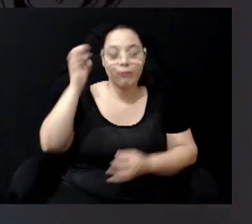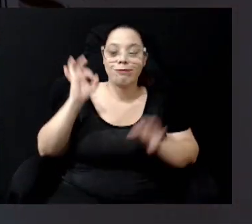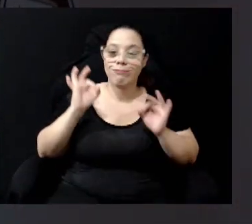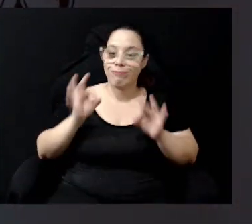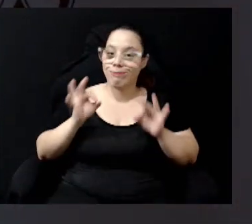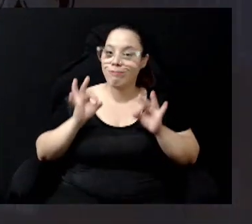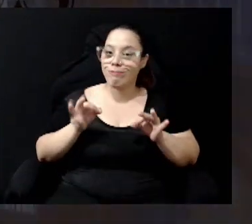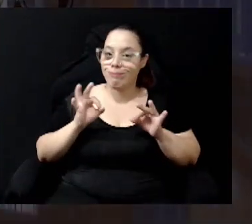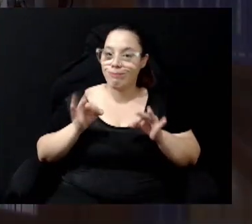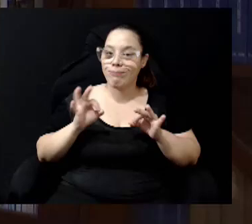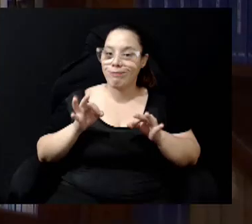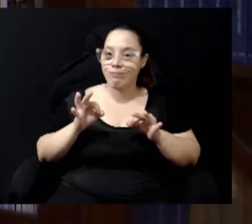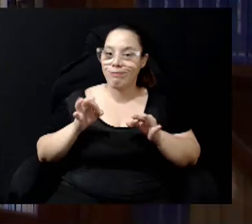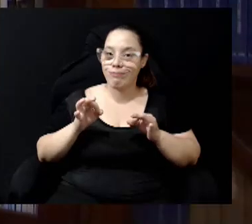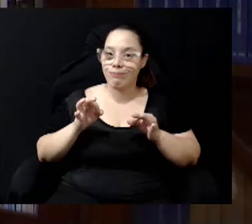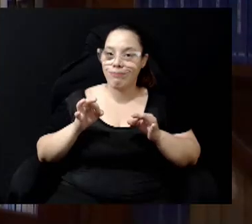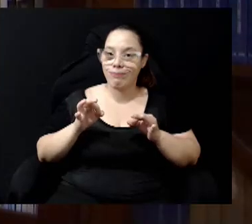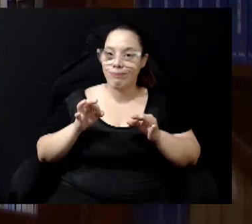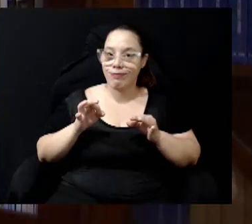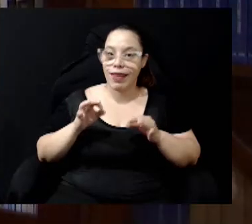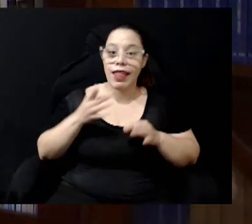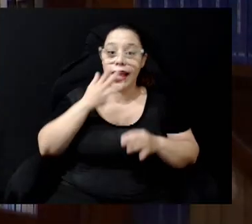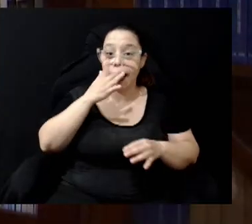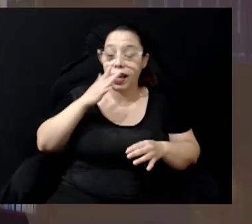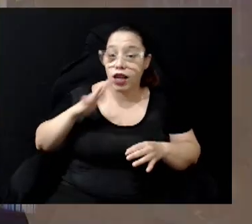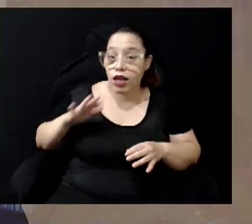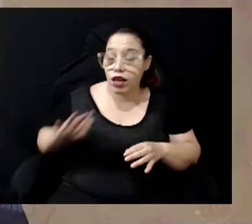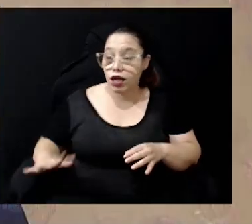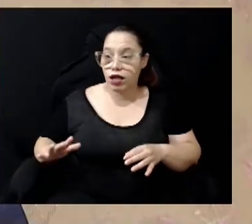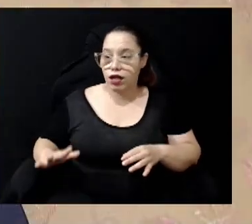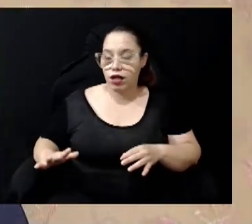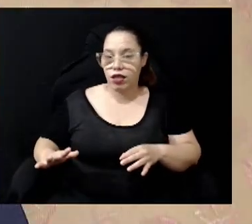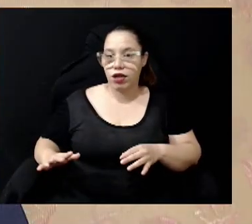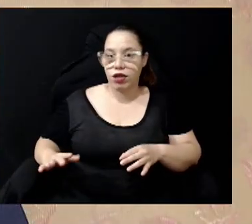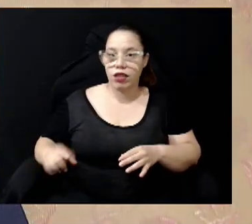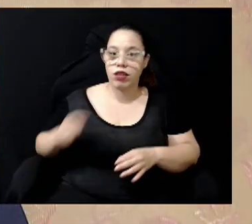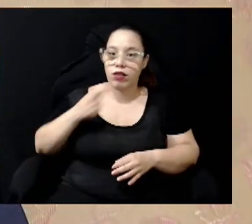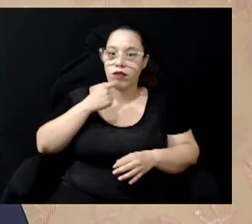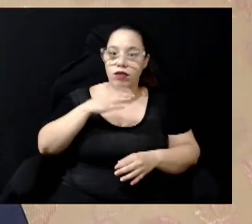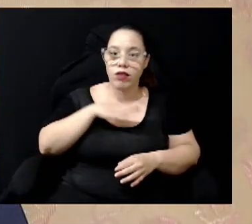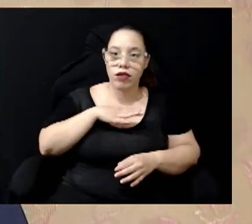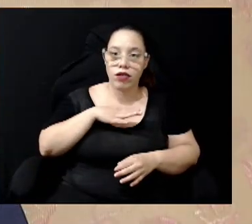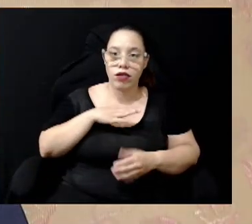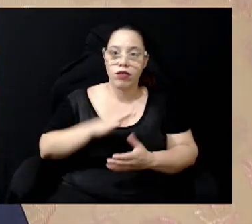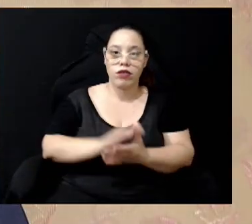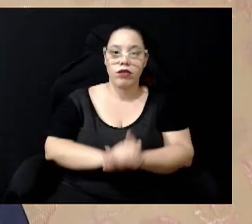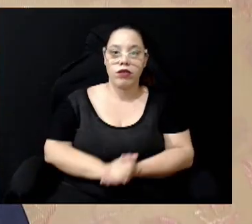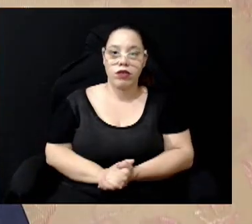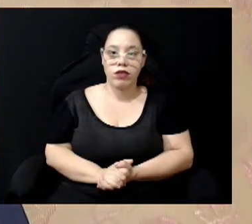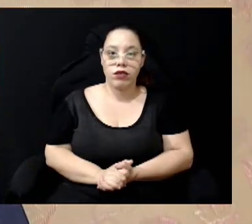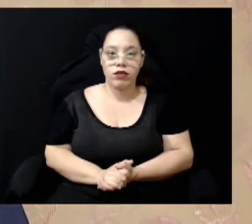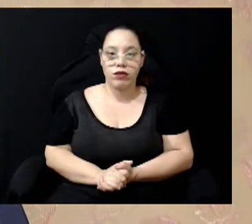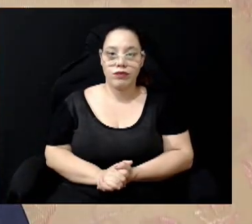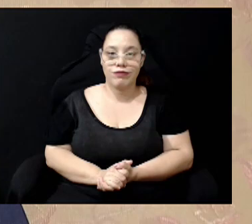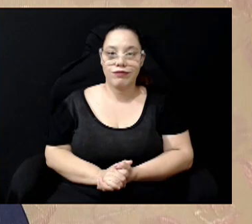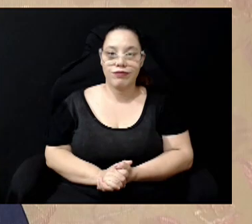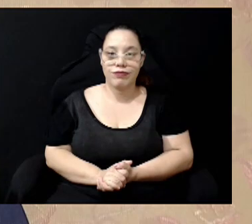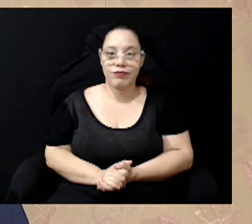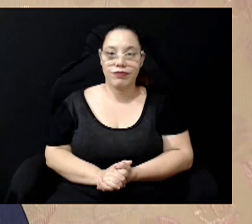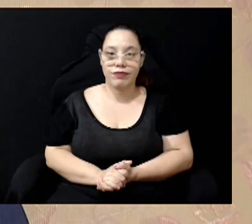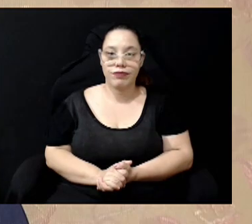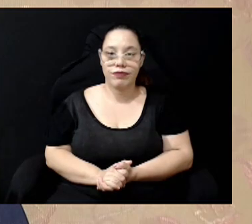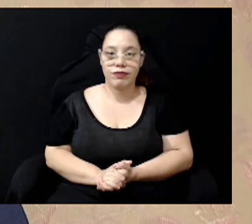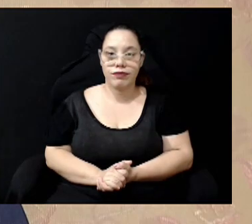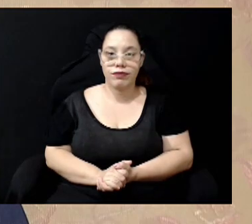são essas crianças da periferia de Campinas. Já atendemos mais de 3.000 crianças. Esse é o